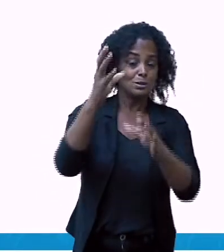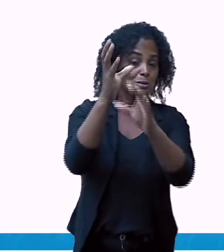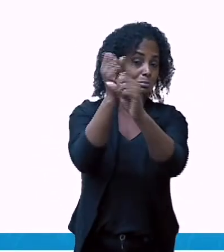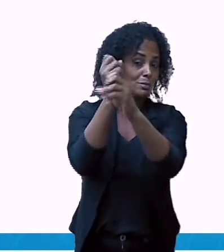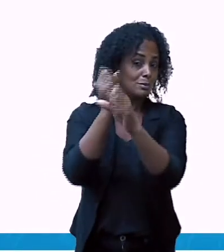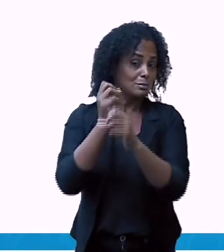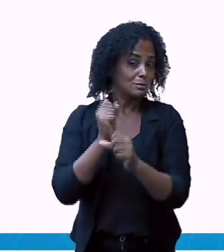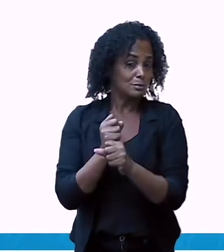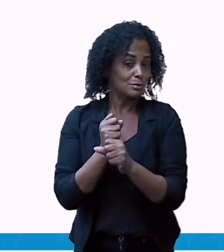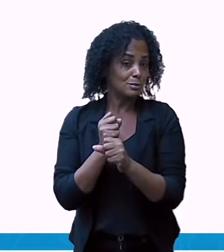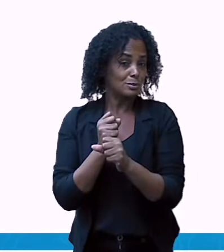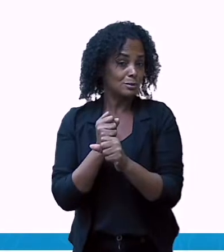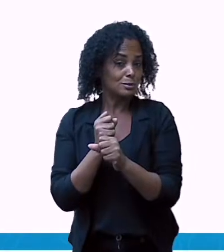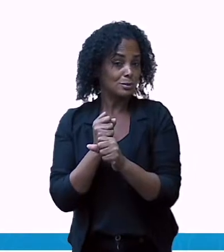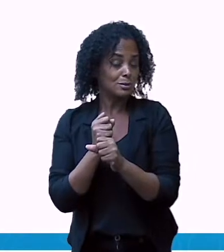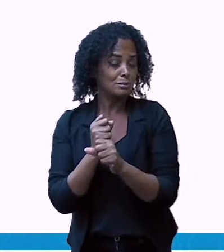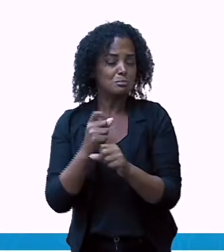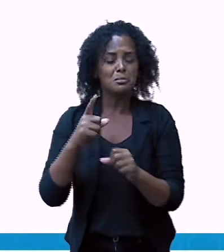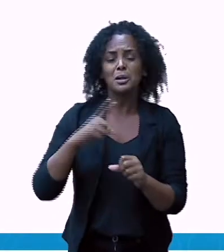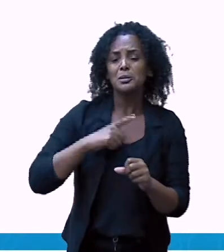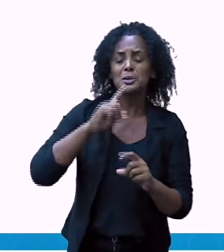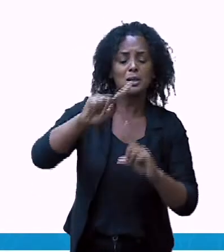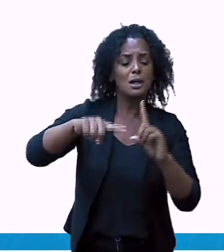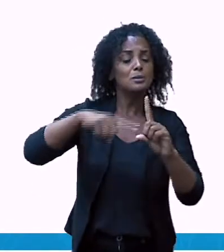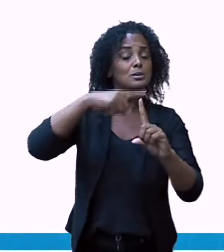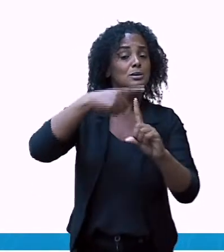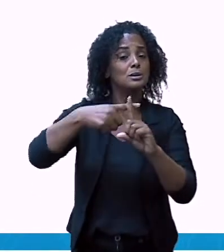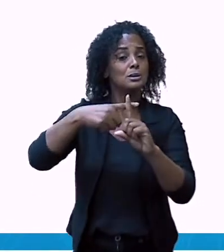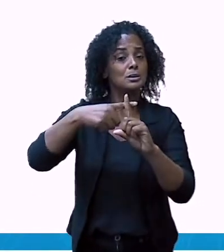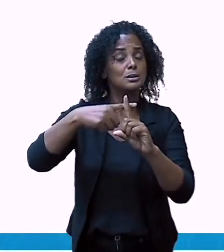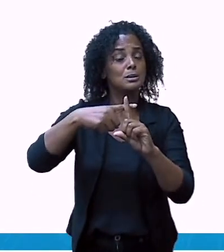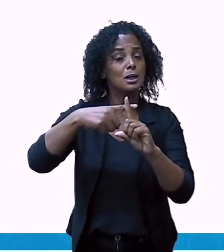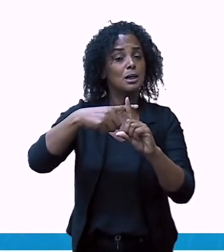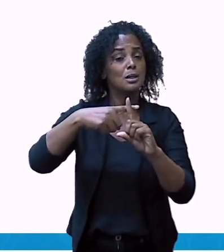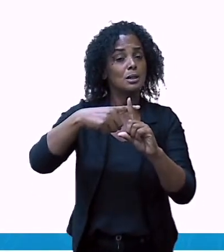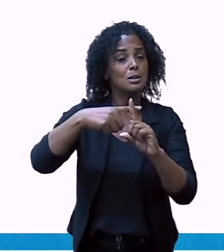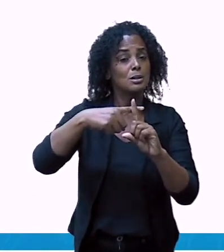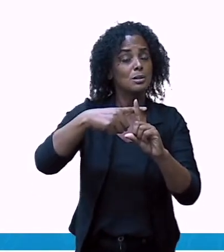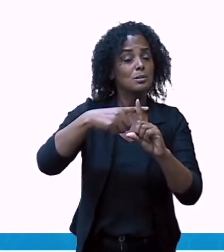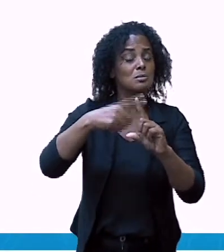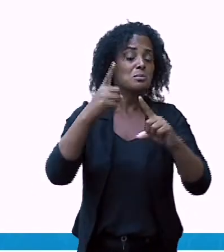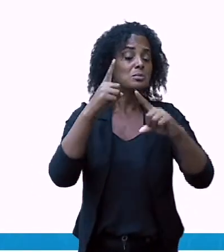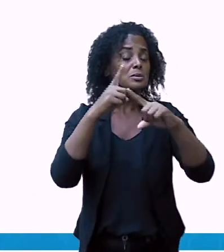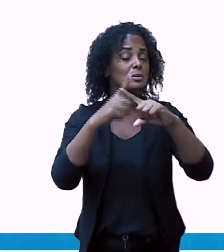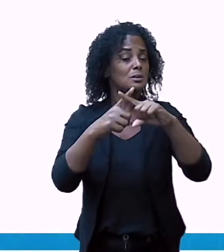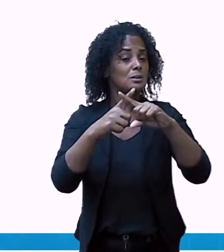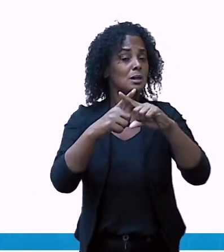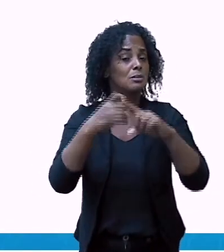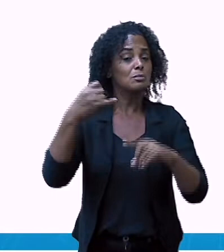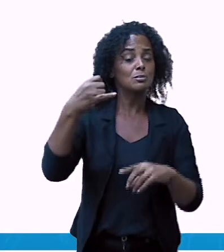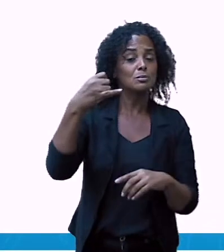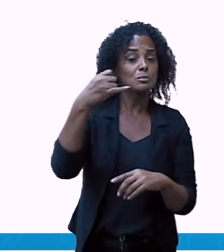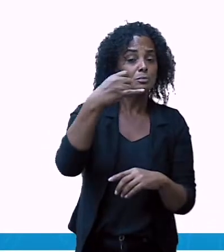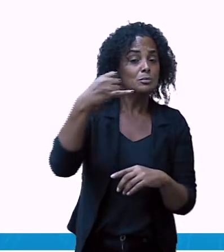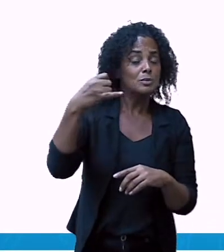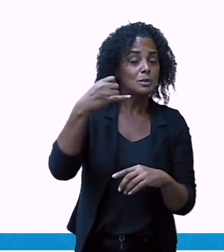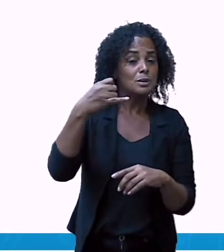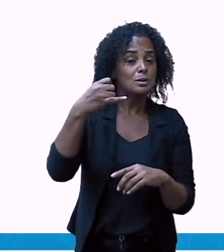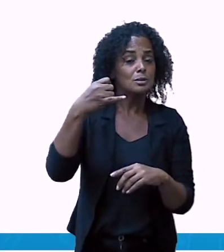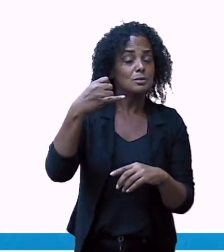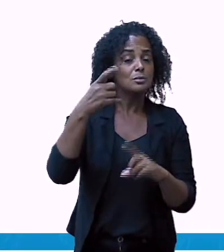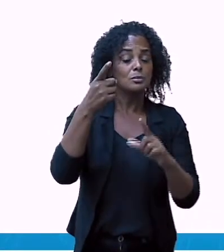ou seja, aparecer a adição, subtração, multiplicação e divisão, olha só o que a gente tem que